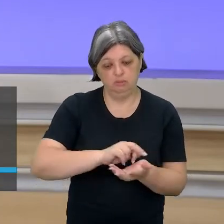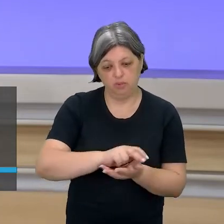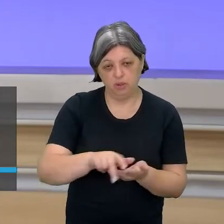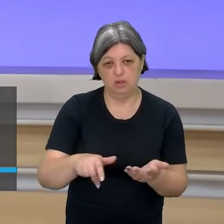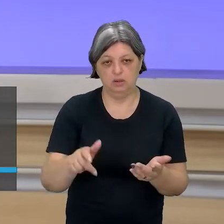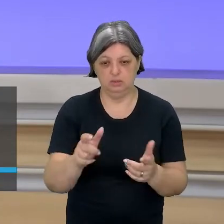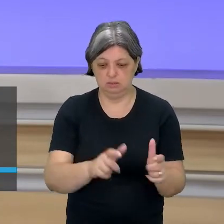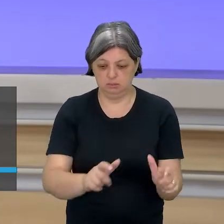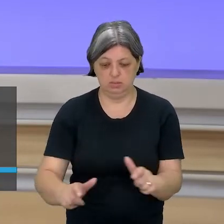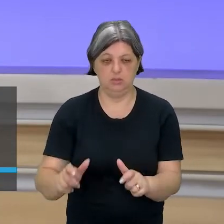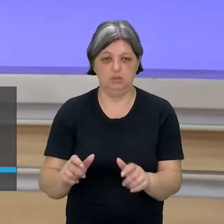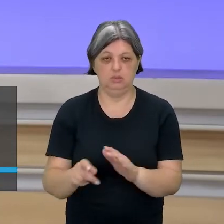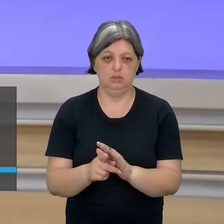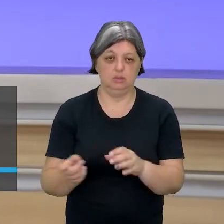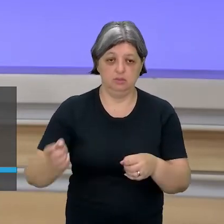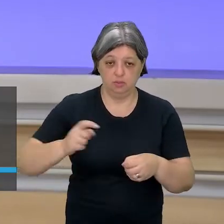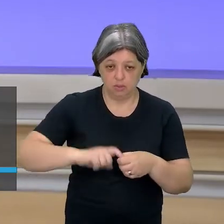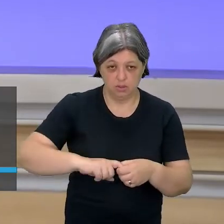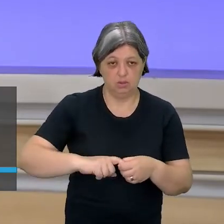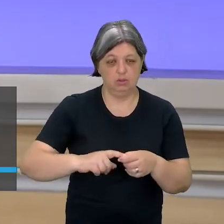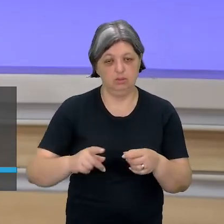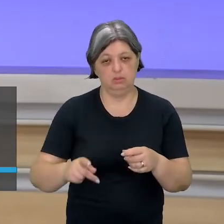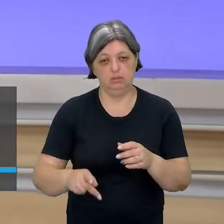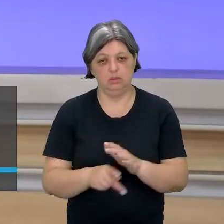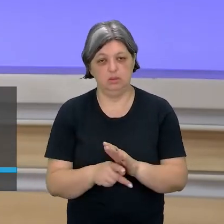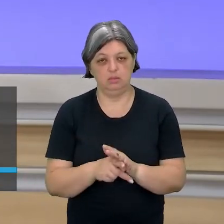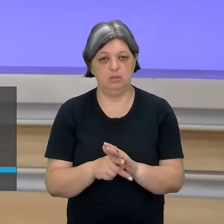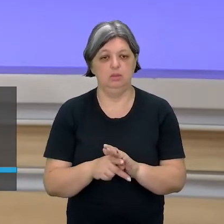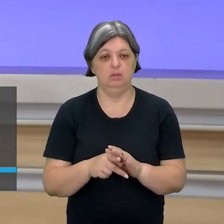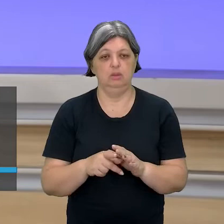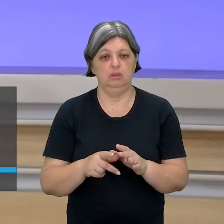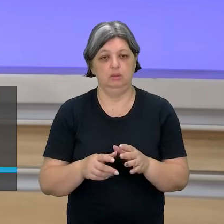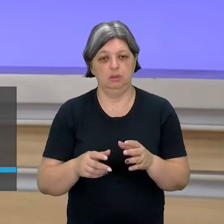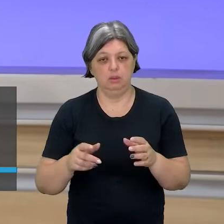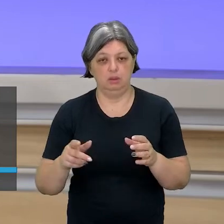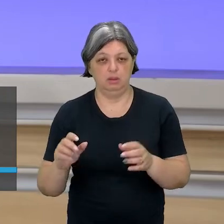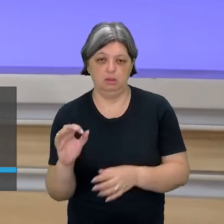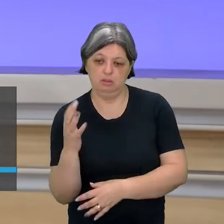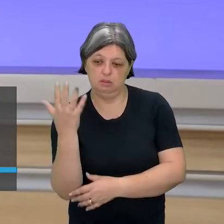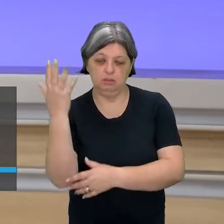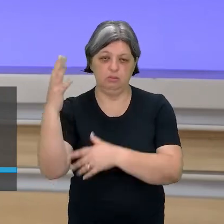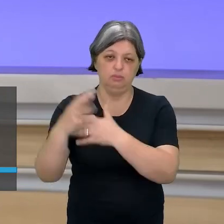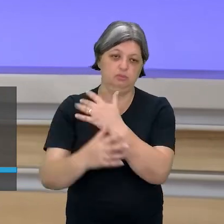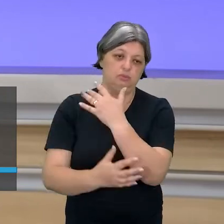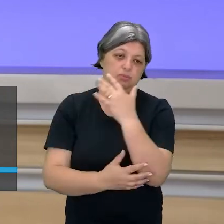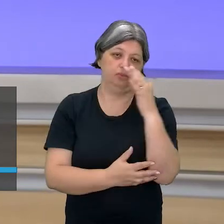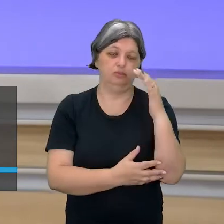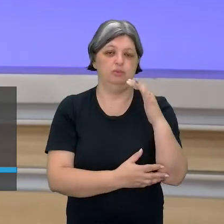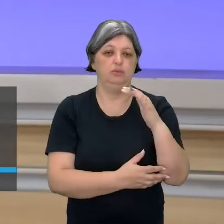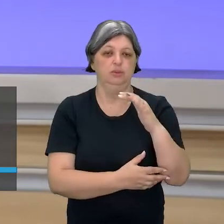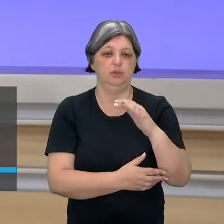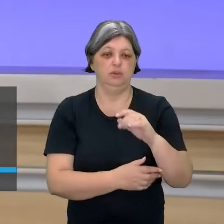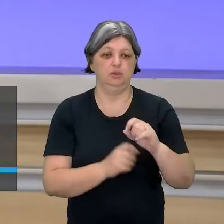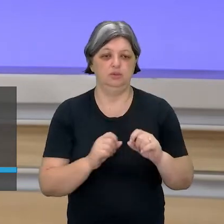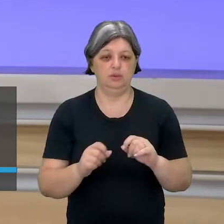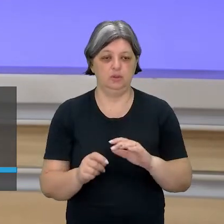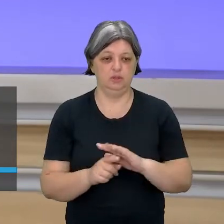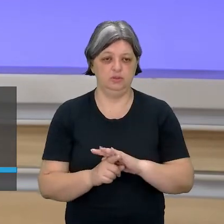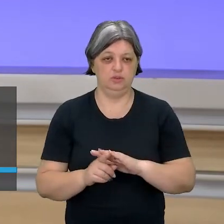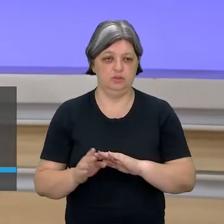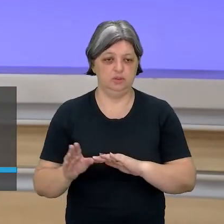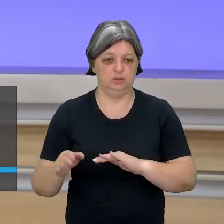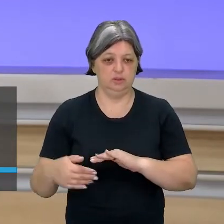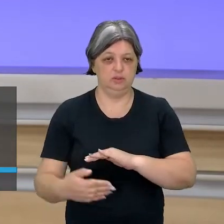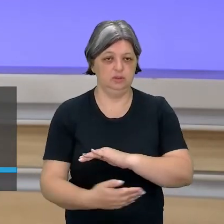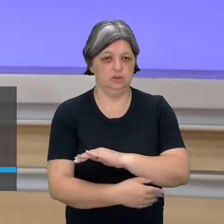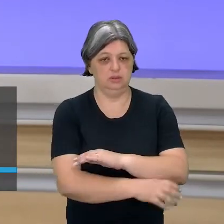retomam a sua vegetação e retomam a sua flora e fauna que era antigamente ou